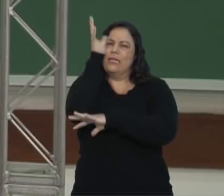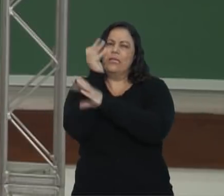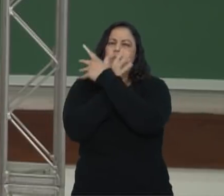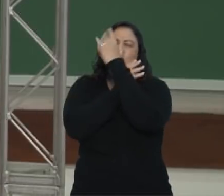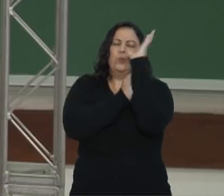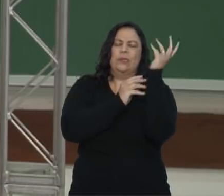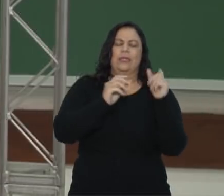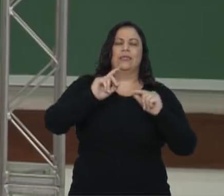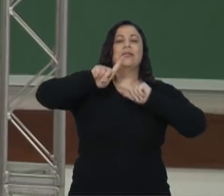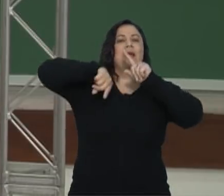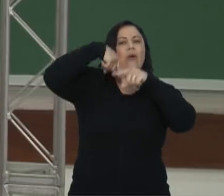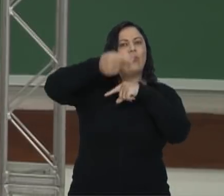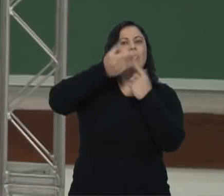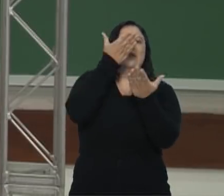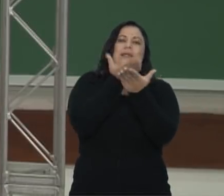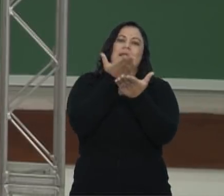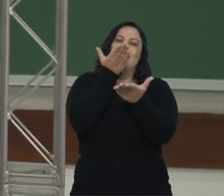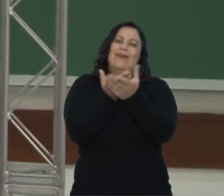Paraná. Tchau,